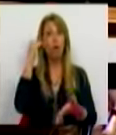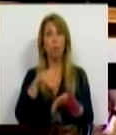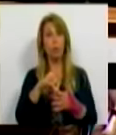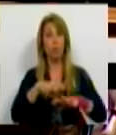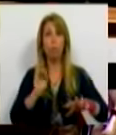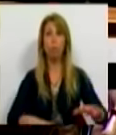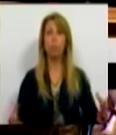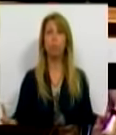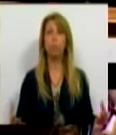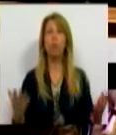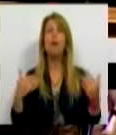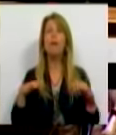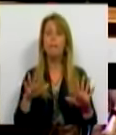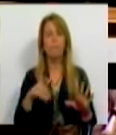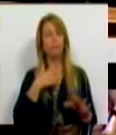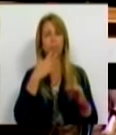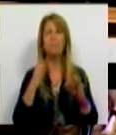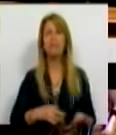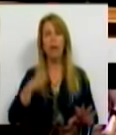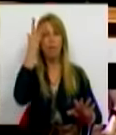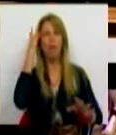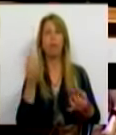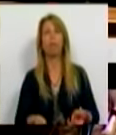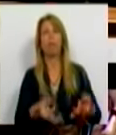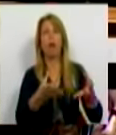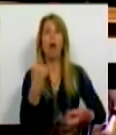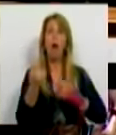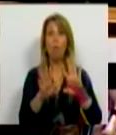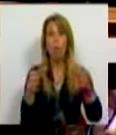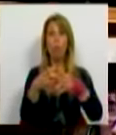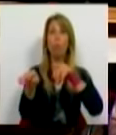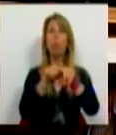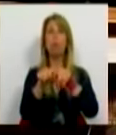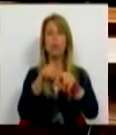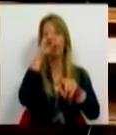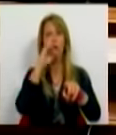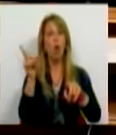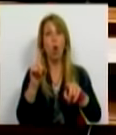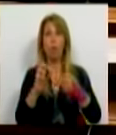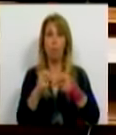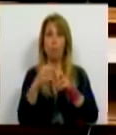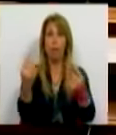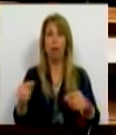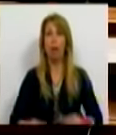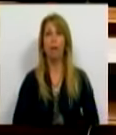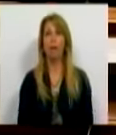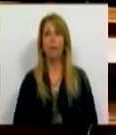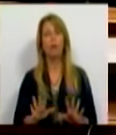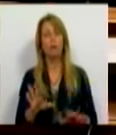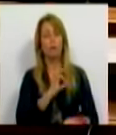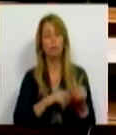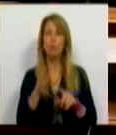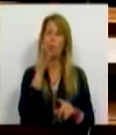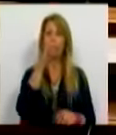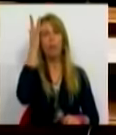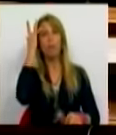Mas, certamente, por facilitismo, alguns agentes políticos nunca se lembram desse problema. Senhores deputados, facilitismo